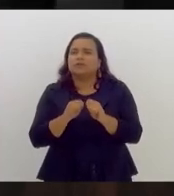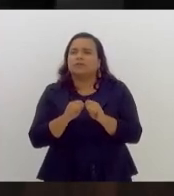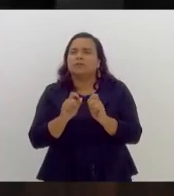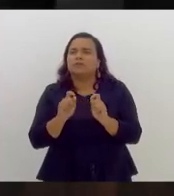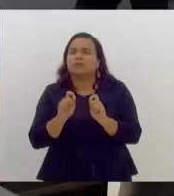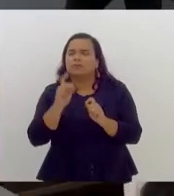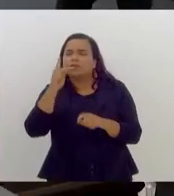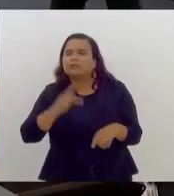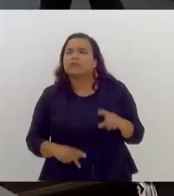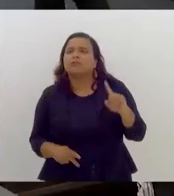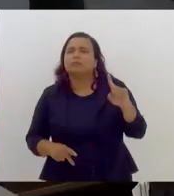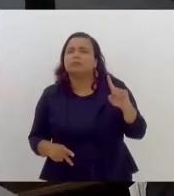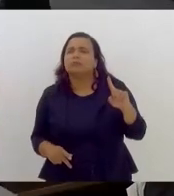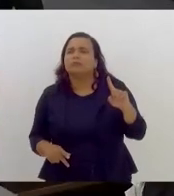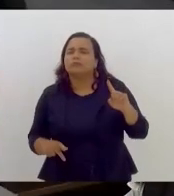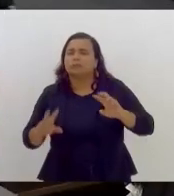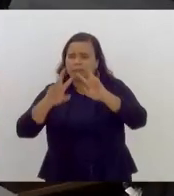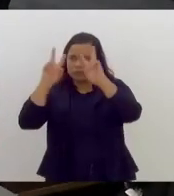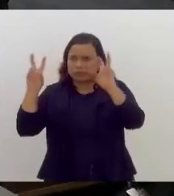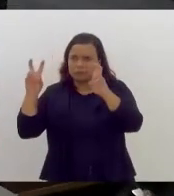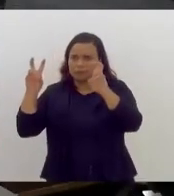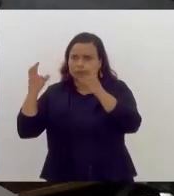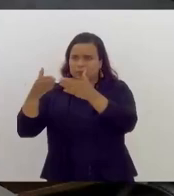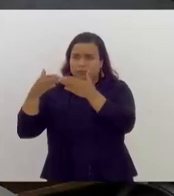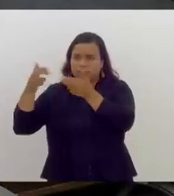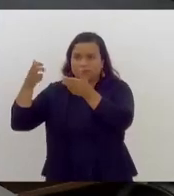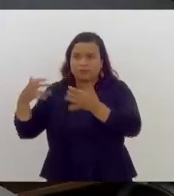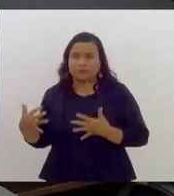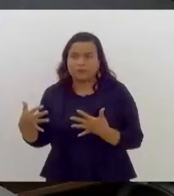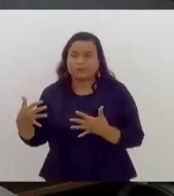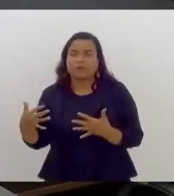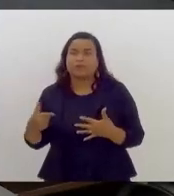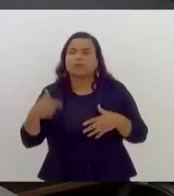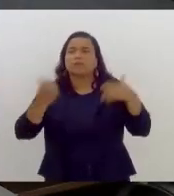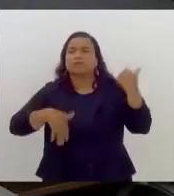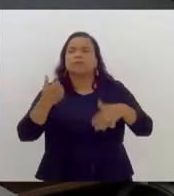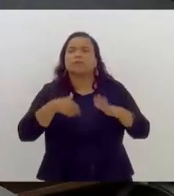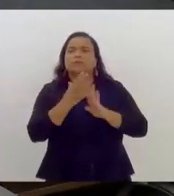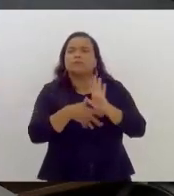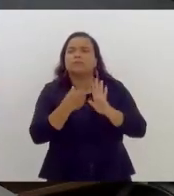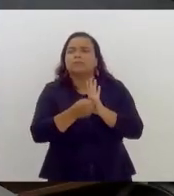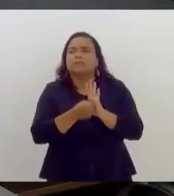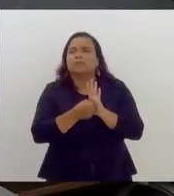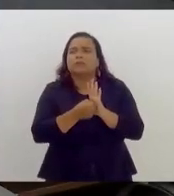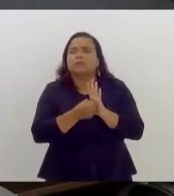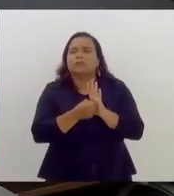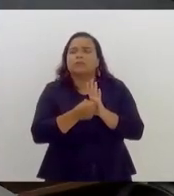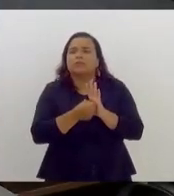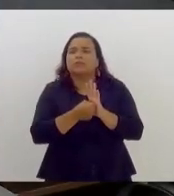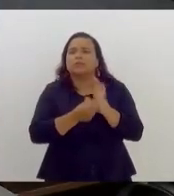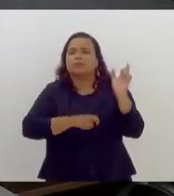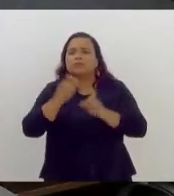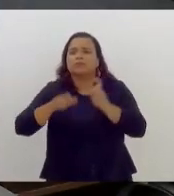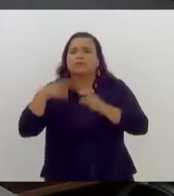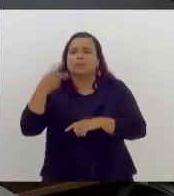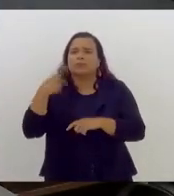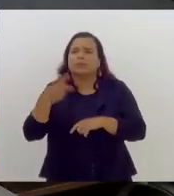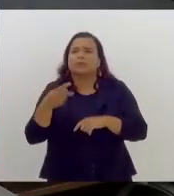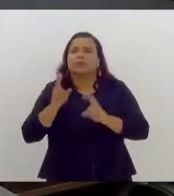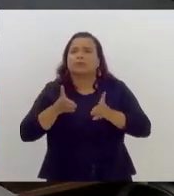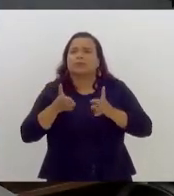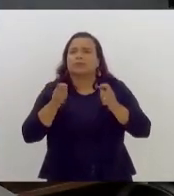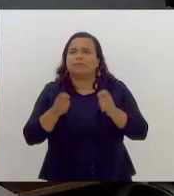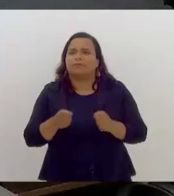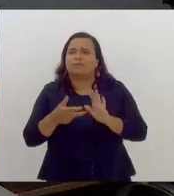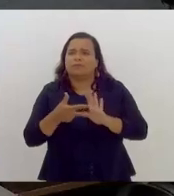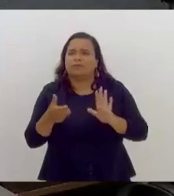Presidente... Uma questão de ordem aqui, então, presidente. Então deixa eu cantar aqui, simbolicamente. Atenção, senhores parlamentares, que mantêm o veto. Senhores que